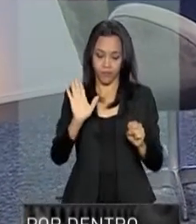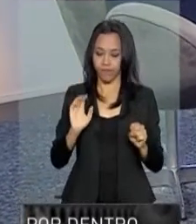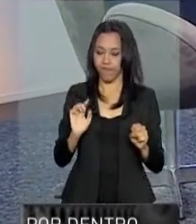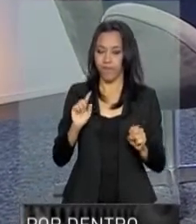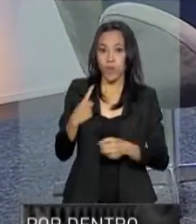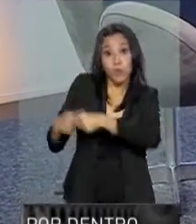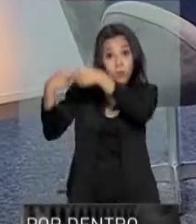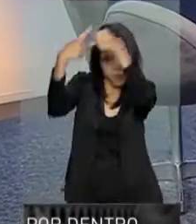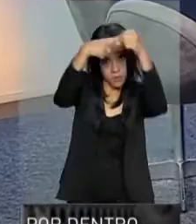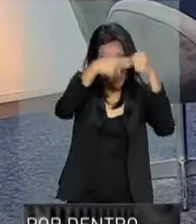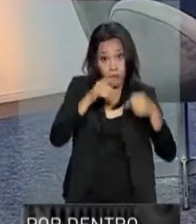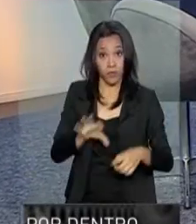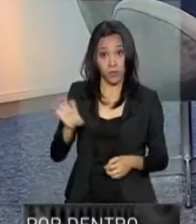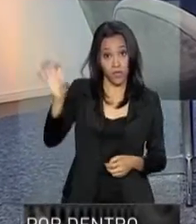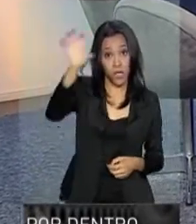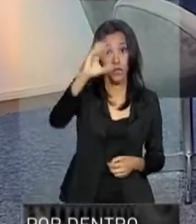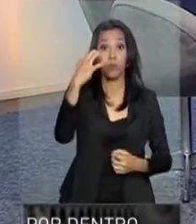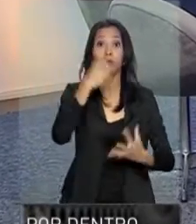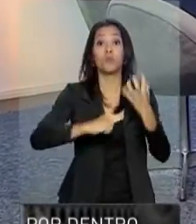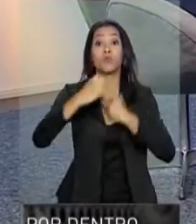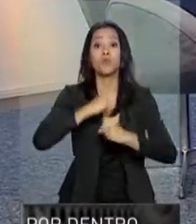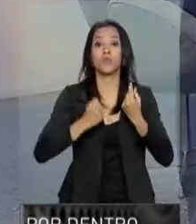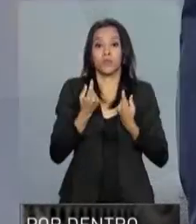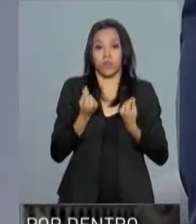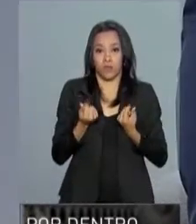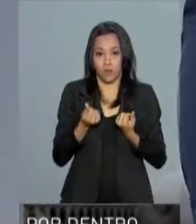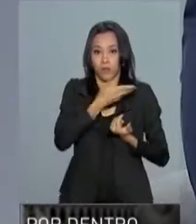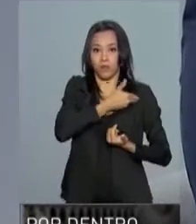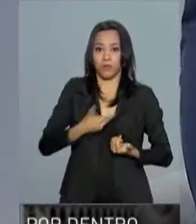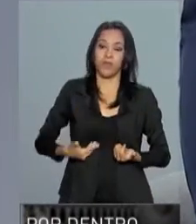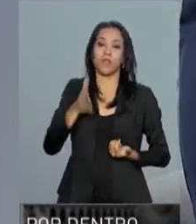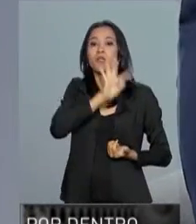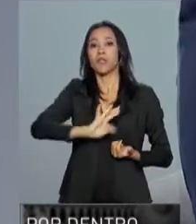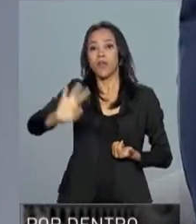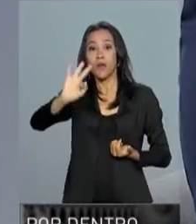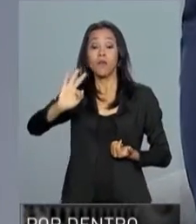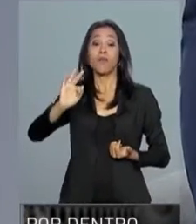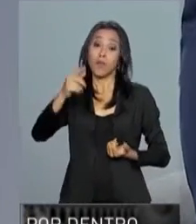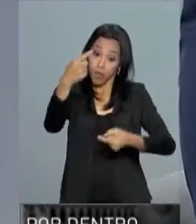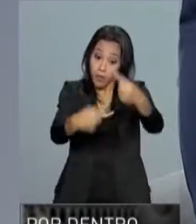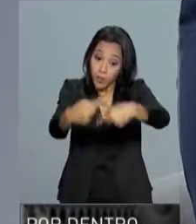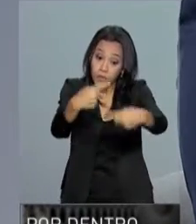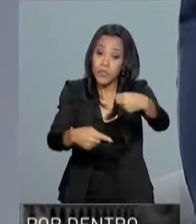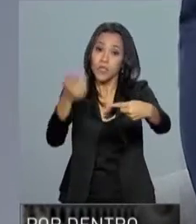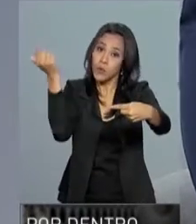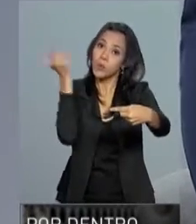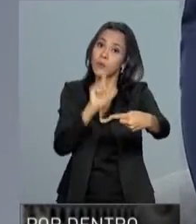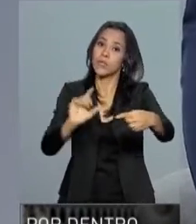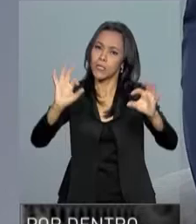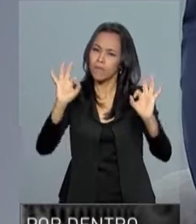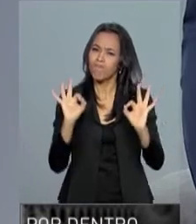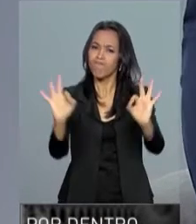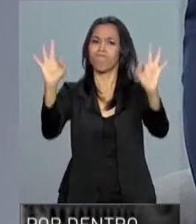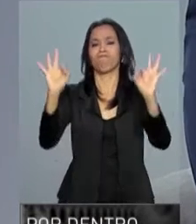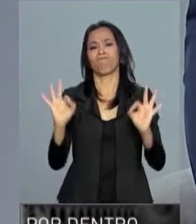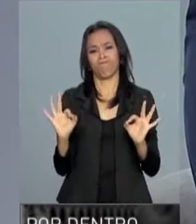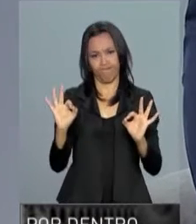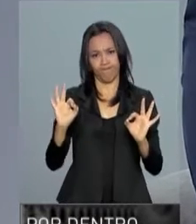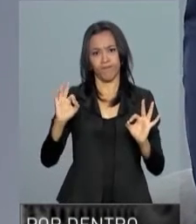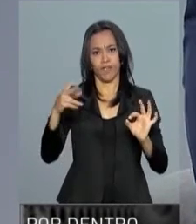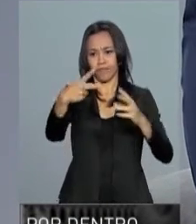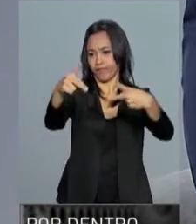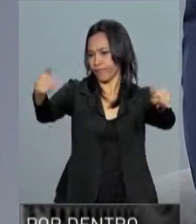os municípios e estados busca de recursos do Governo Federal para que a política ela seja efetivada através dos órgãos